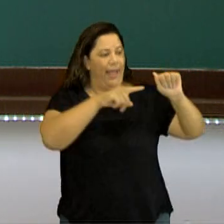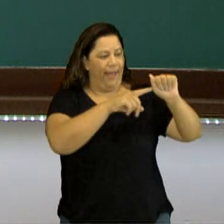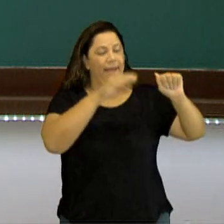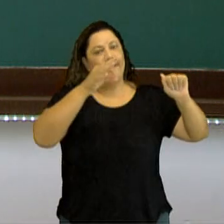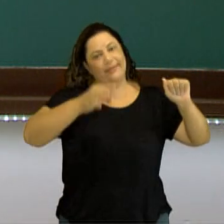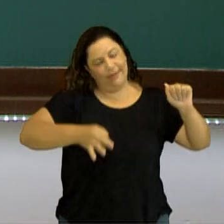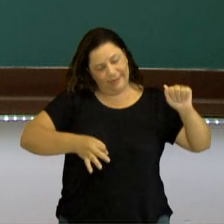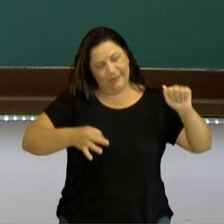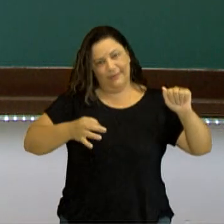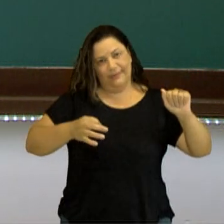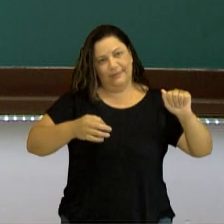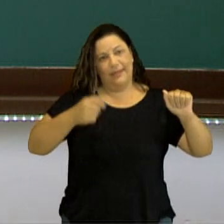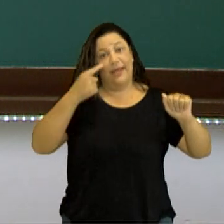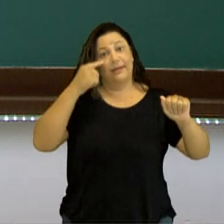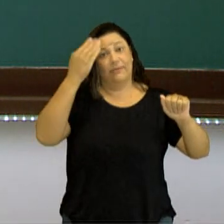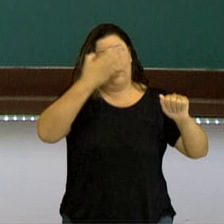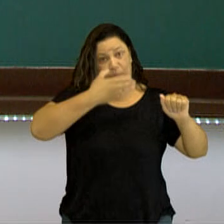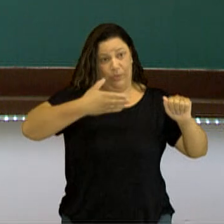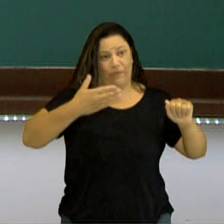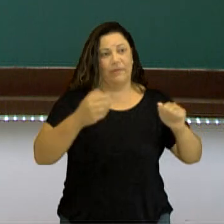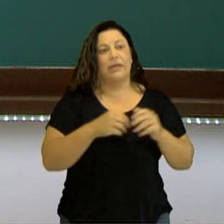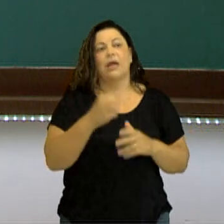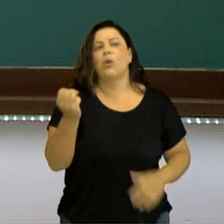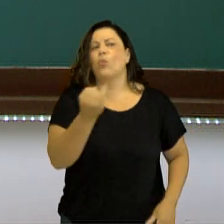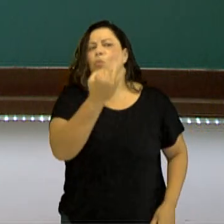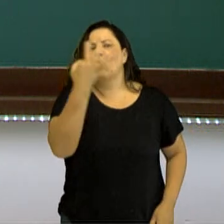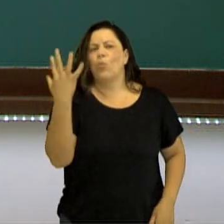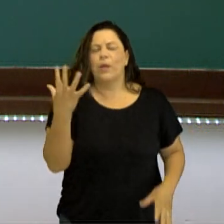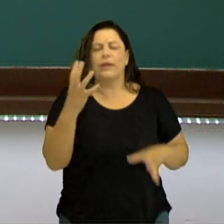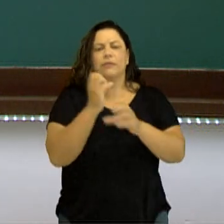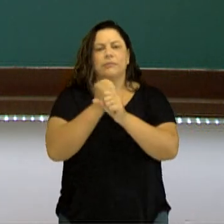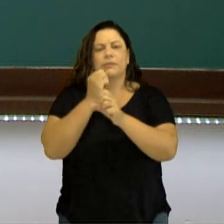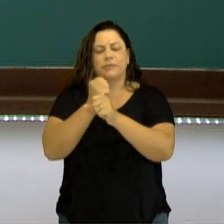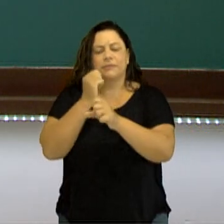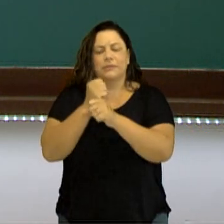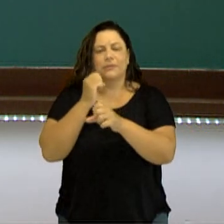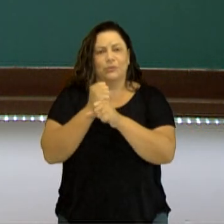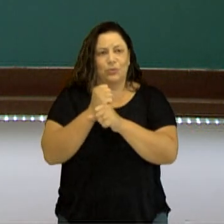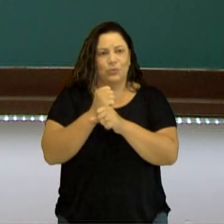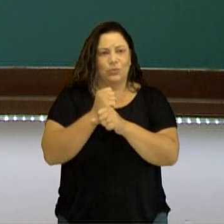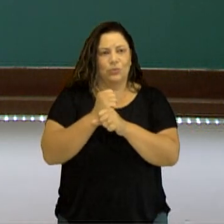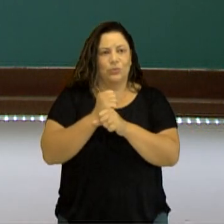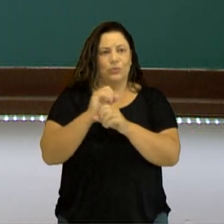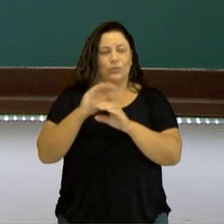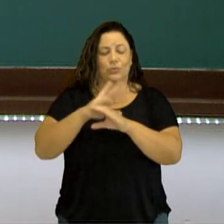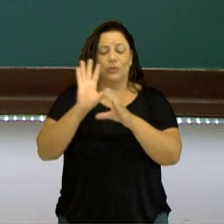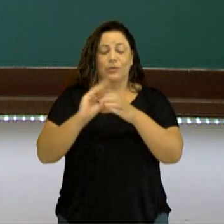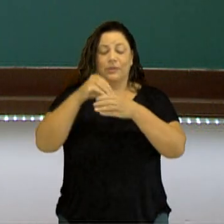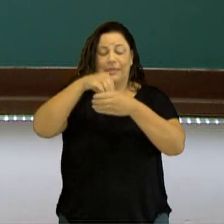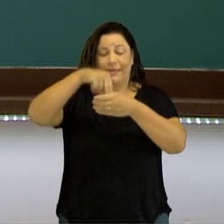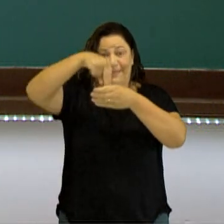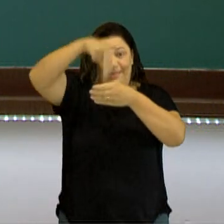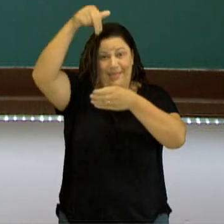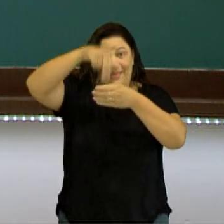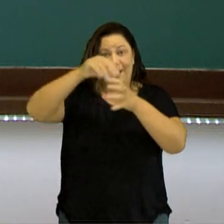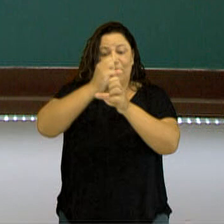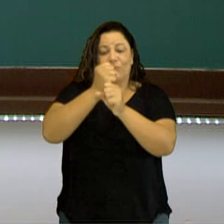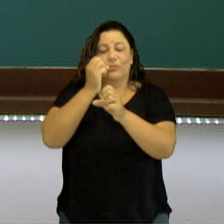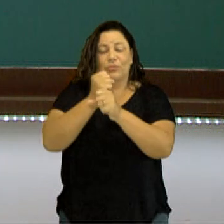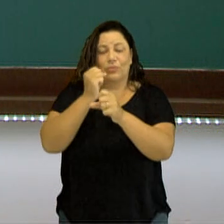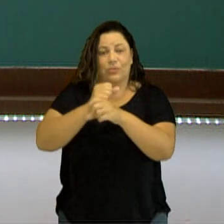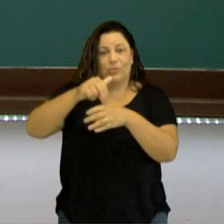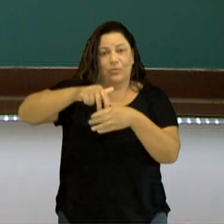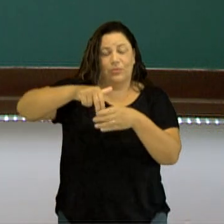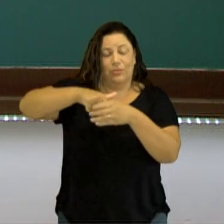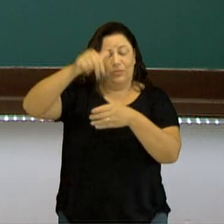Vamos fazer a prova real. Qual é o número de massa? A massa é a soma das cargas que estão dentro do núcleo. As cargas que estão